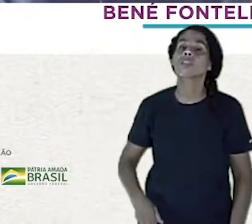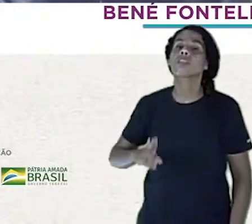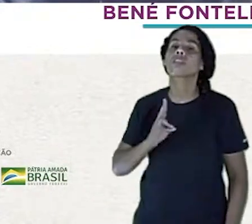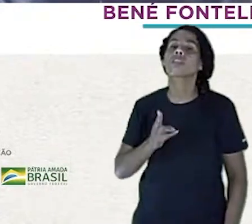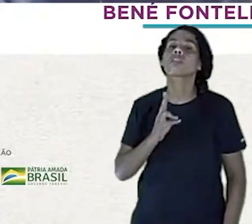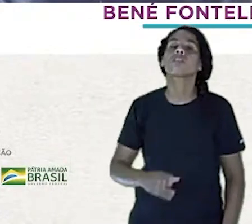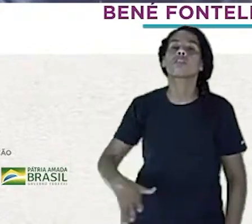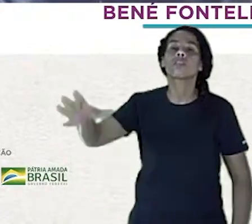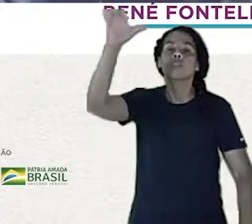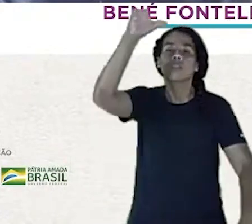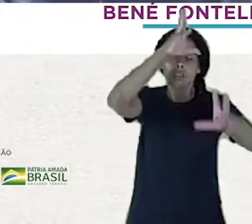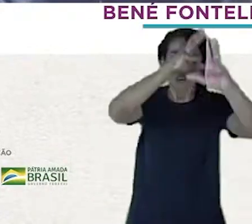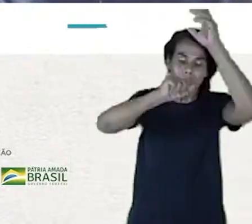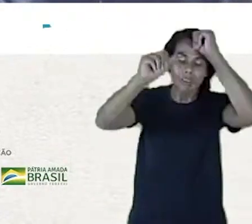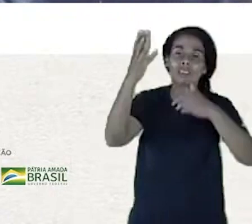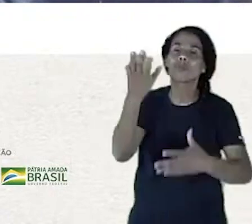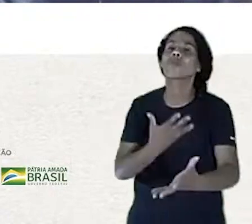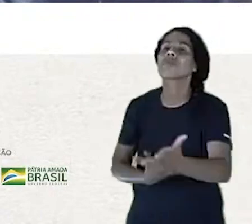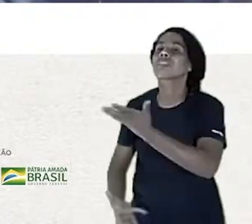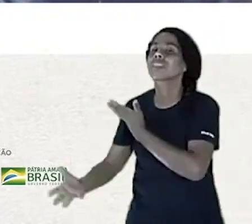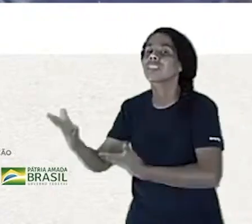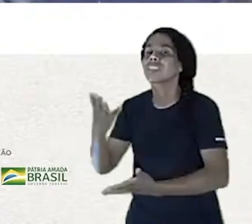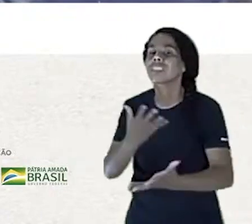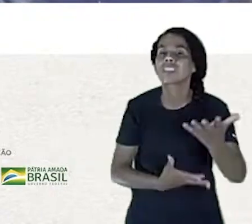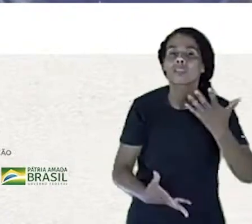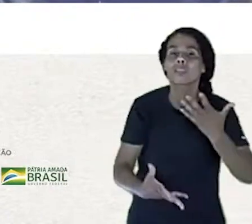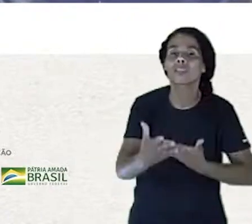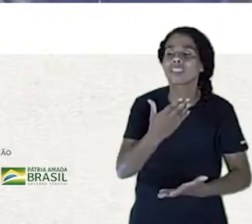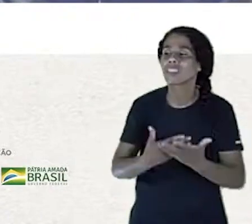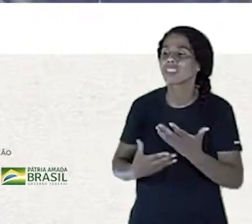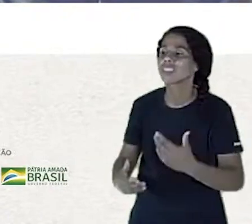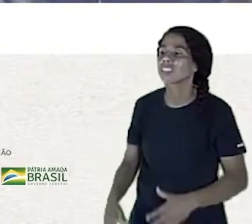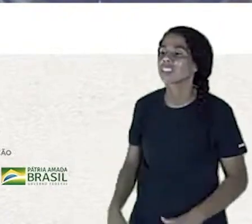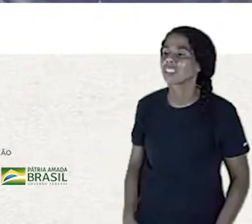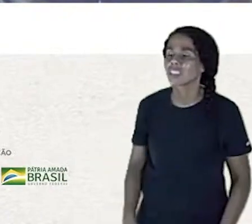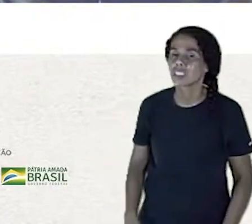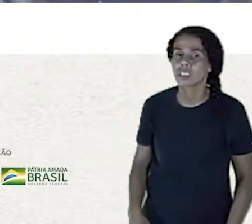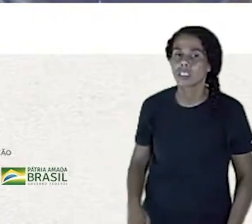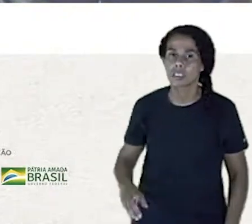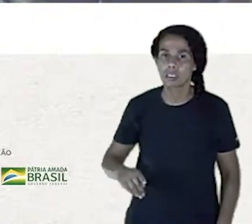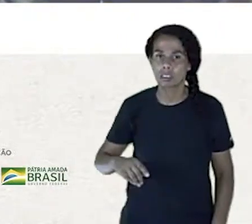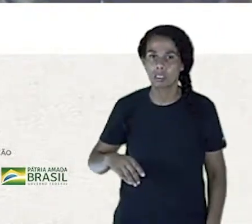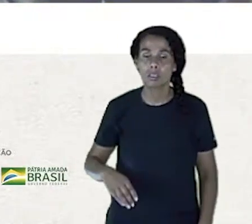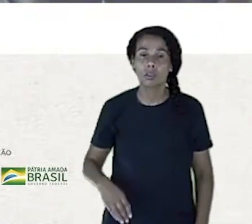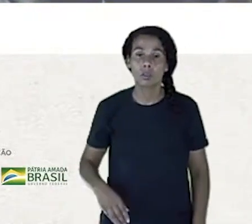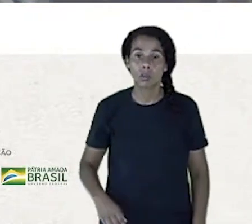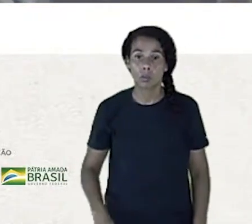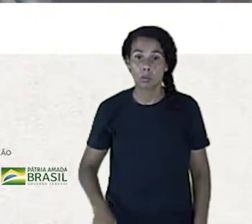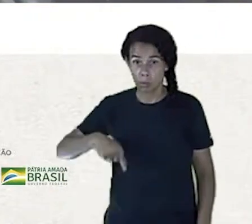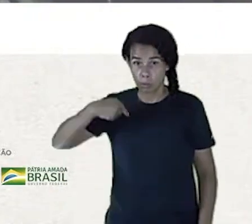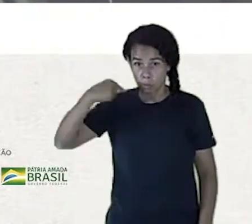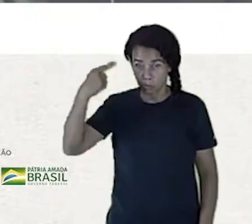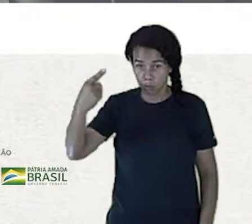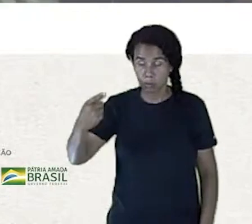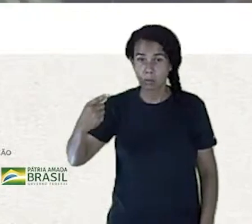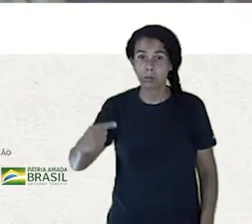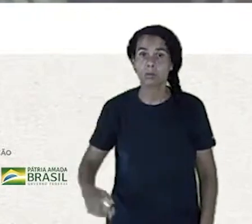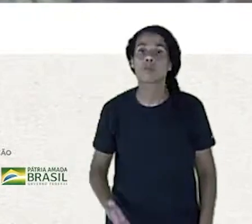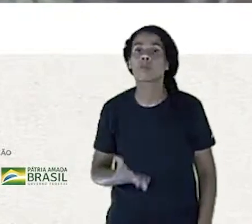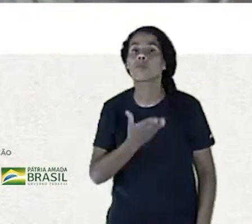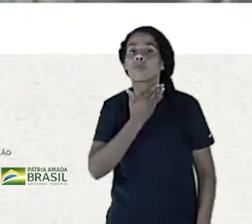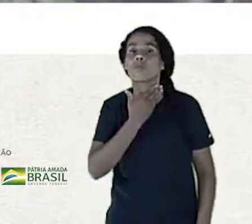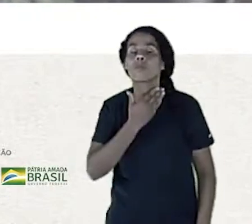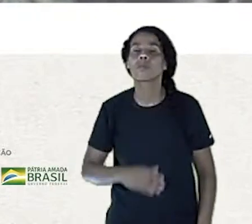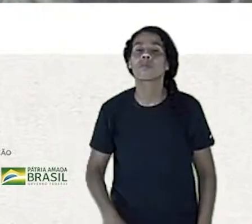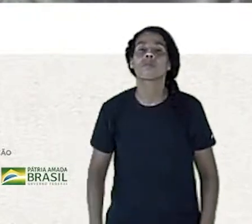aos outros. Então está combinado, o próximo papo é sobre as naturezas, as outras naturezas.